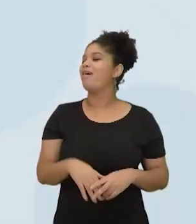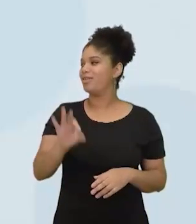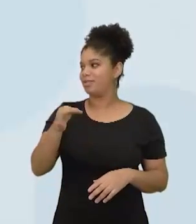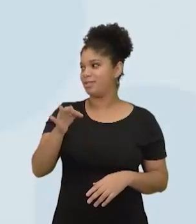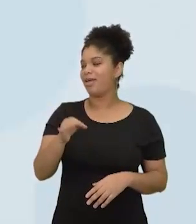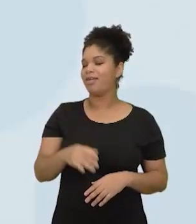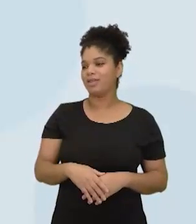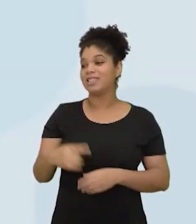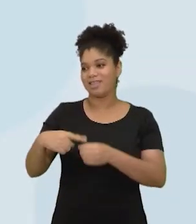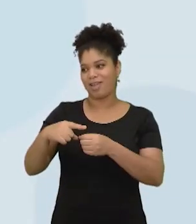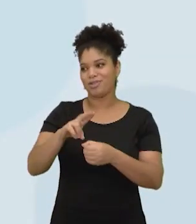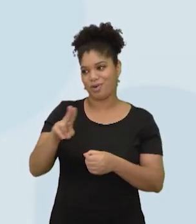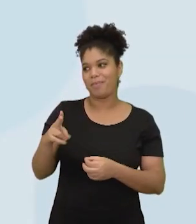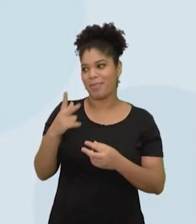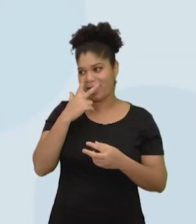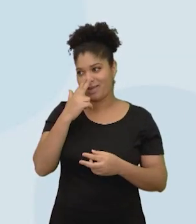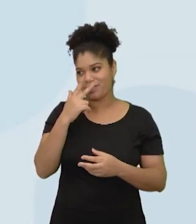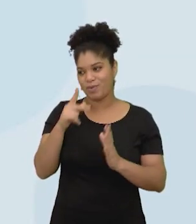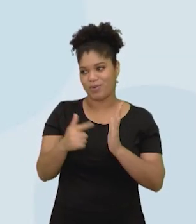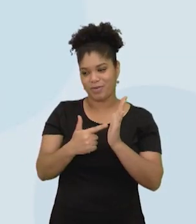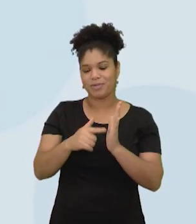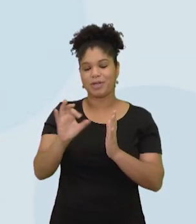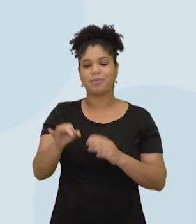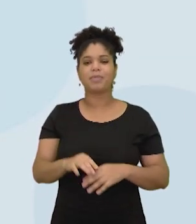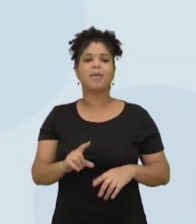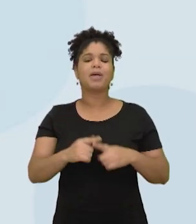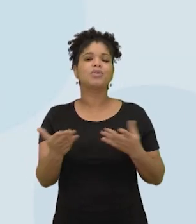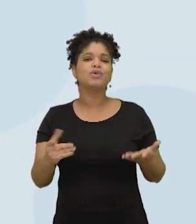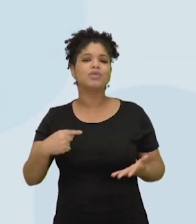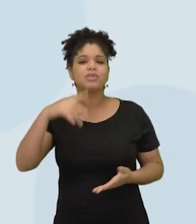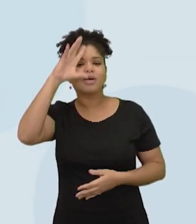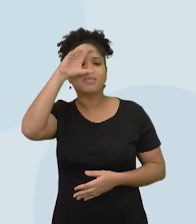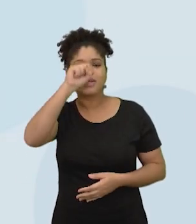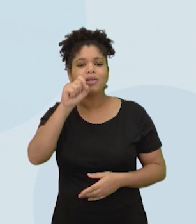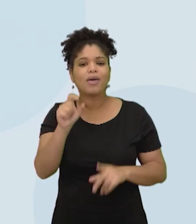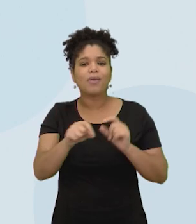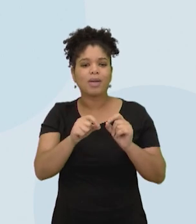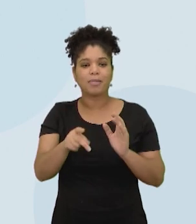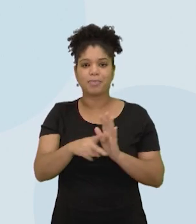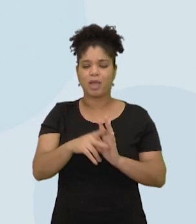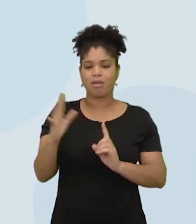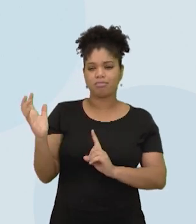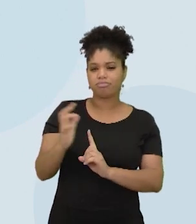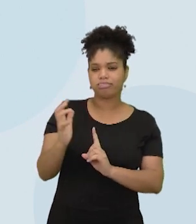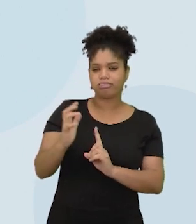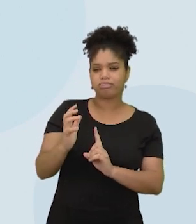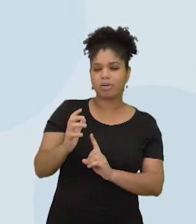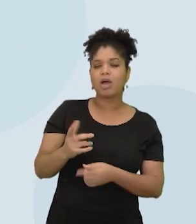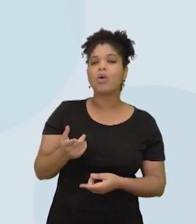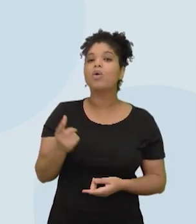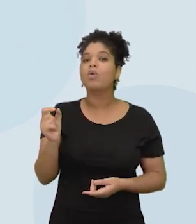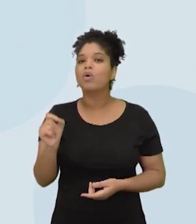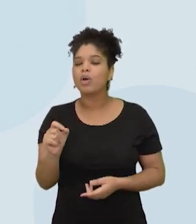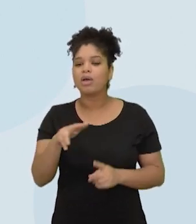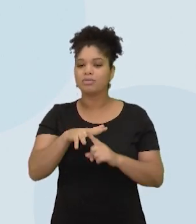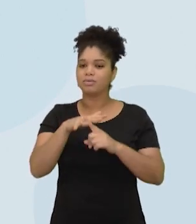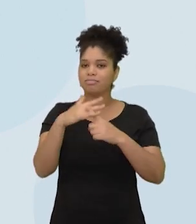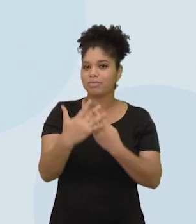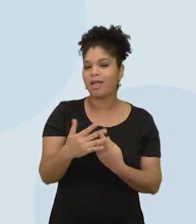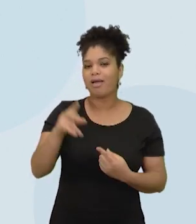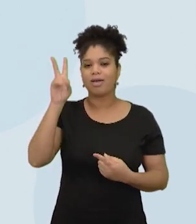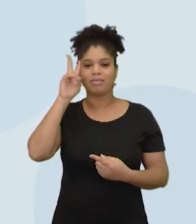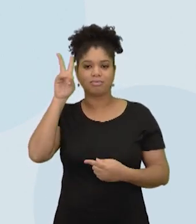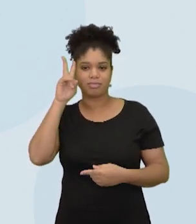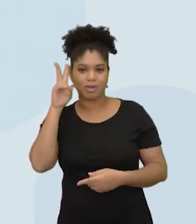hoje na tela? Conhecemos os contextos social, histórico e político e suas influências na produção literária do século XIX.